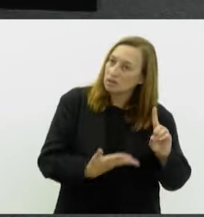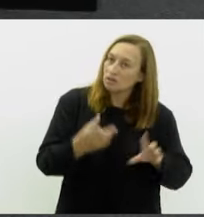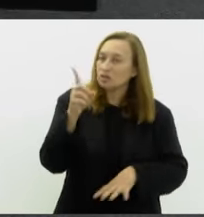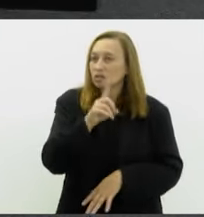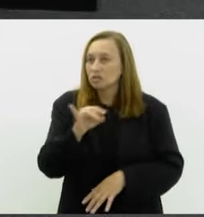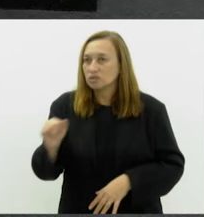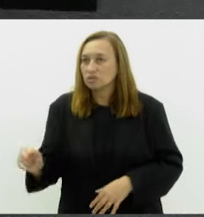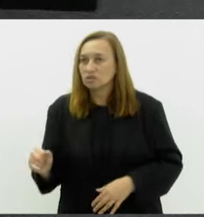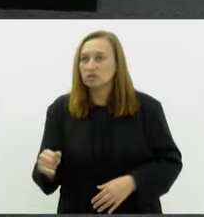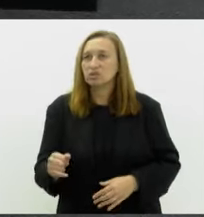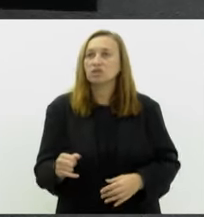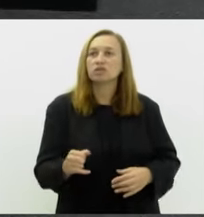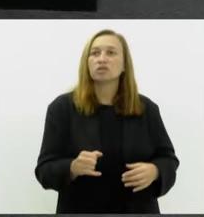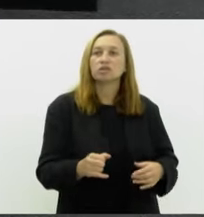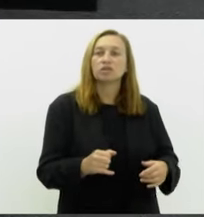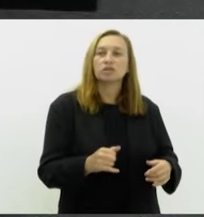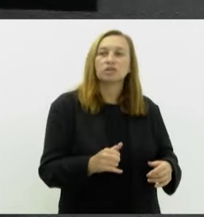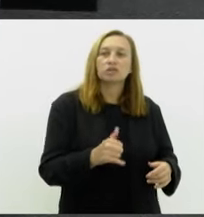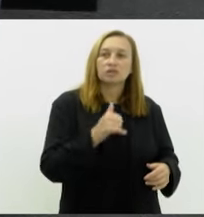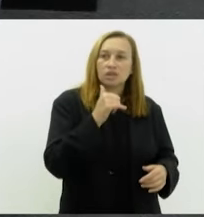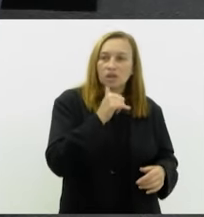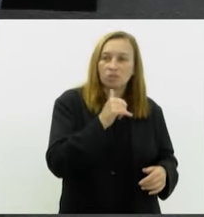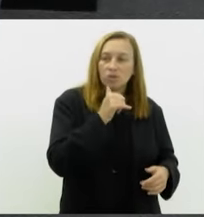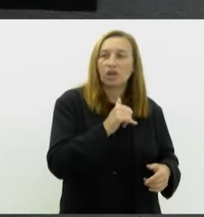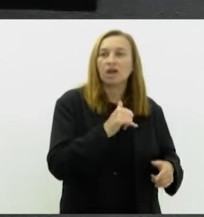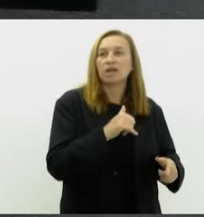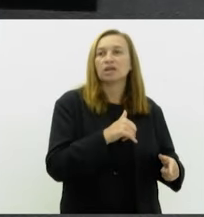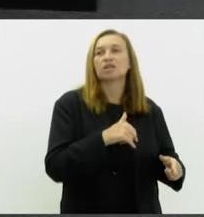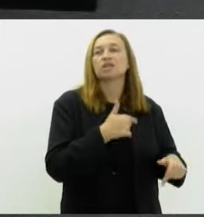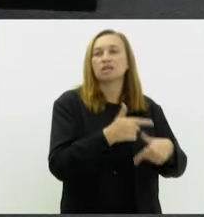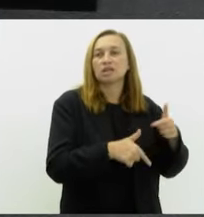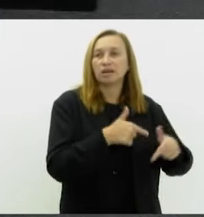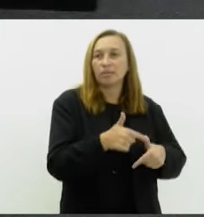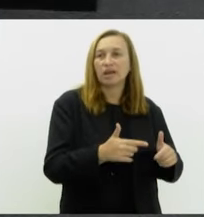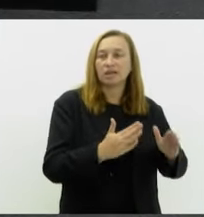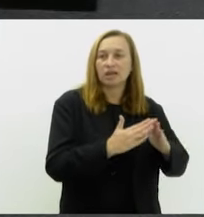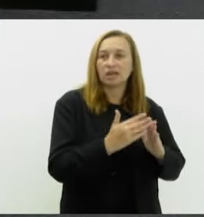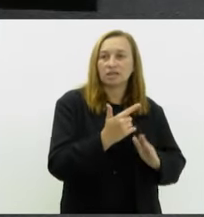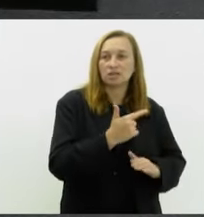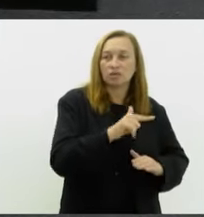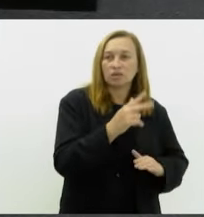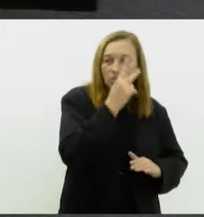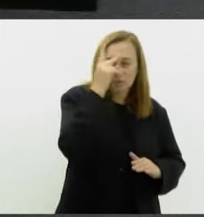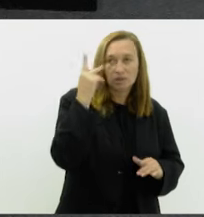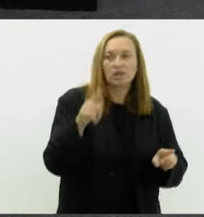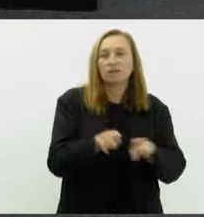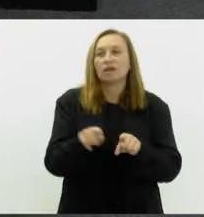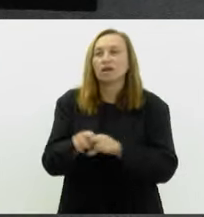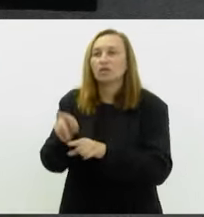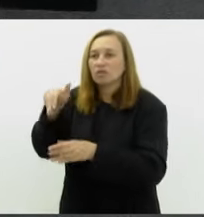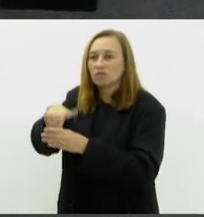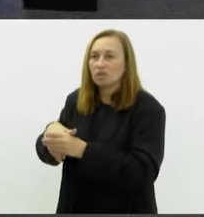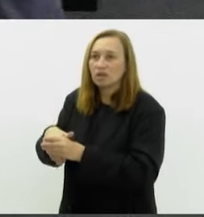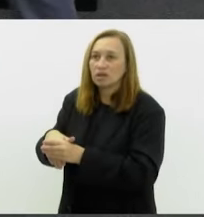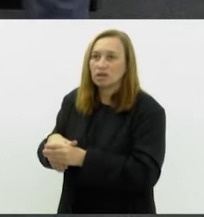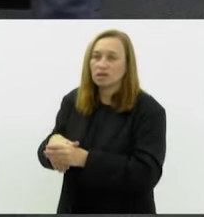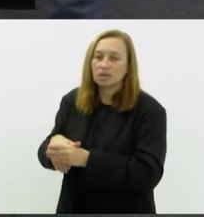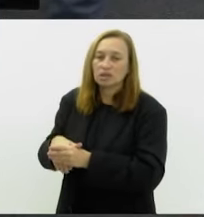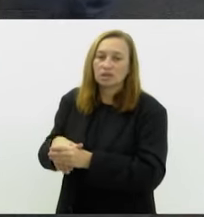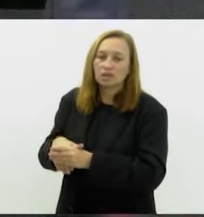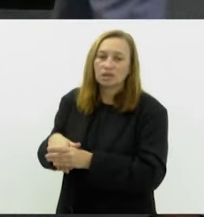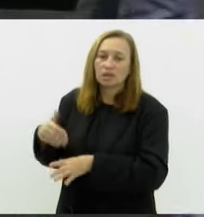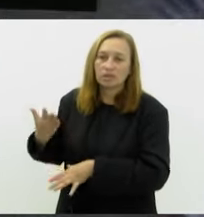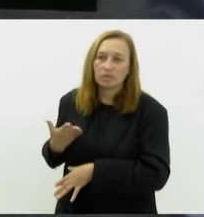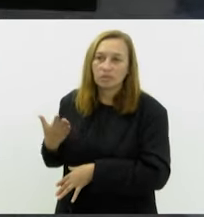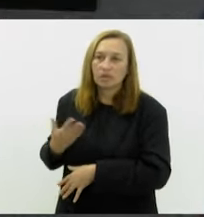das Empregadas Domésticas e também declarar voto no projeto da minha camarada e companheira